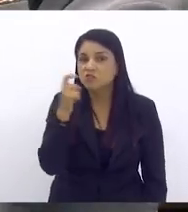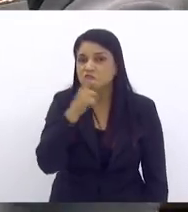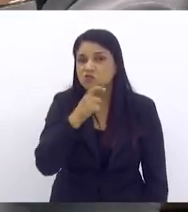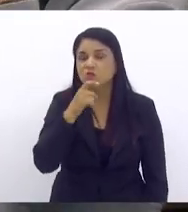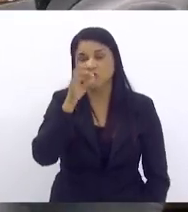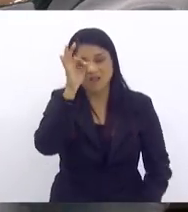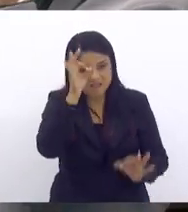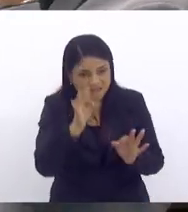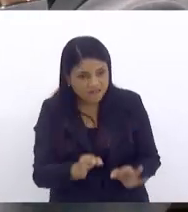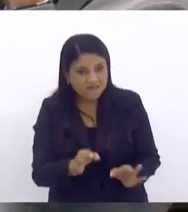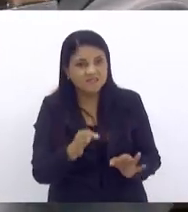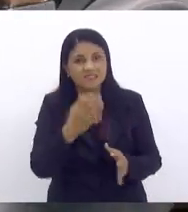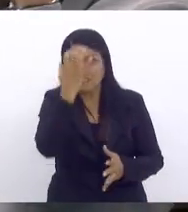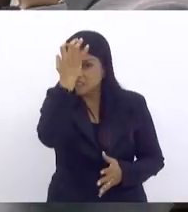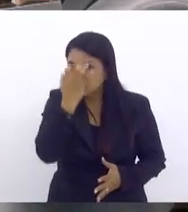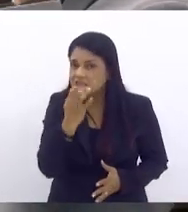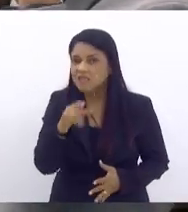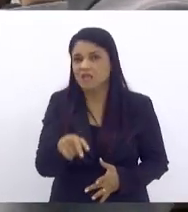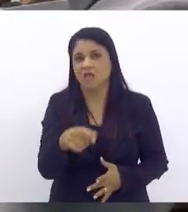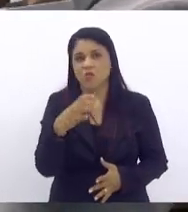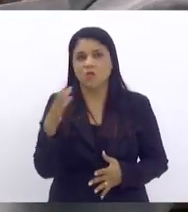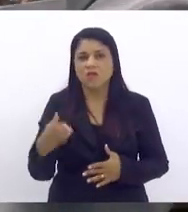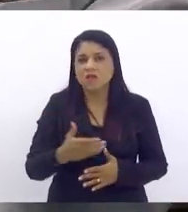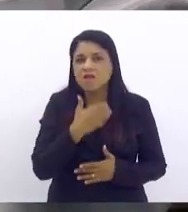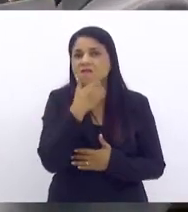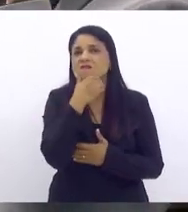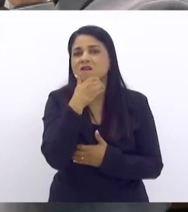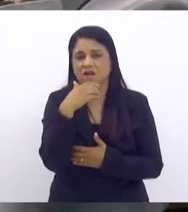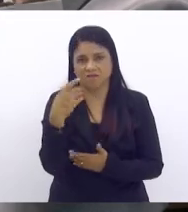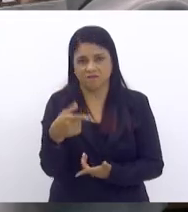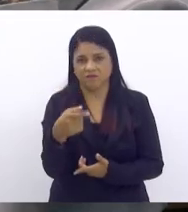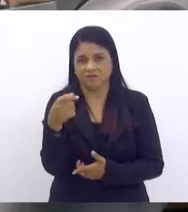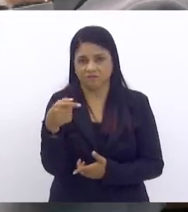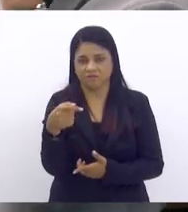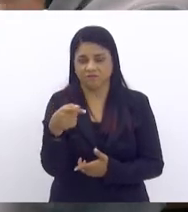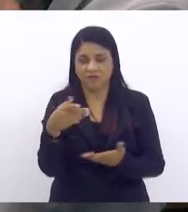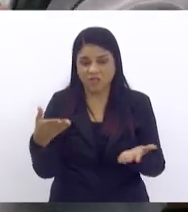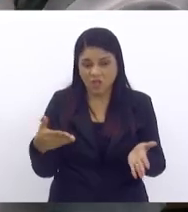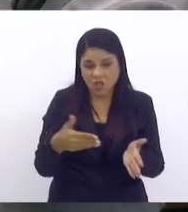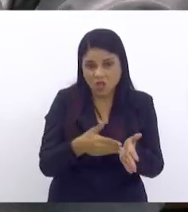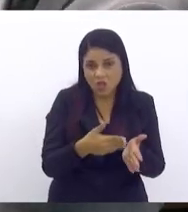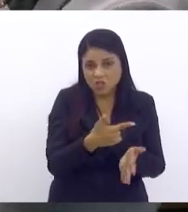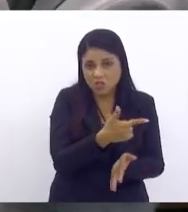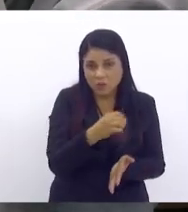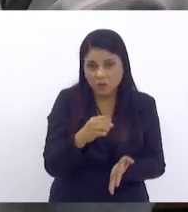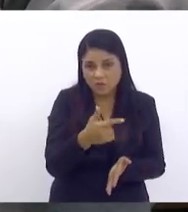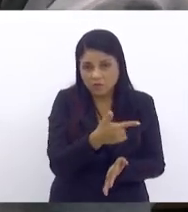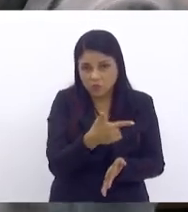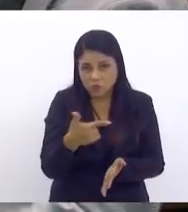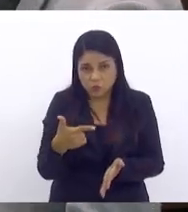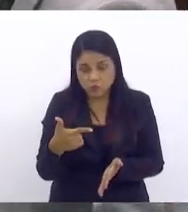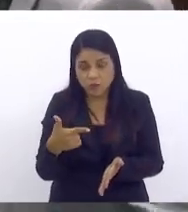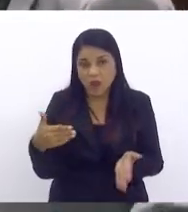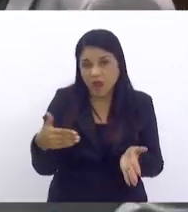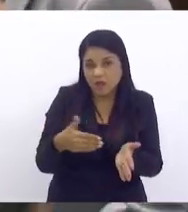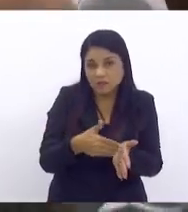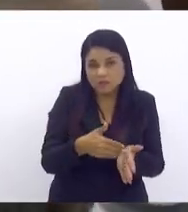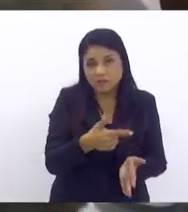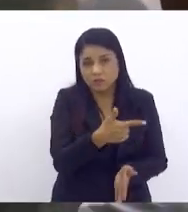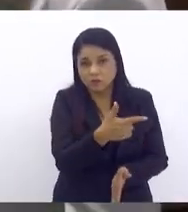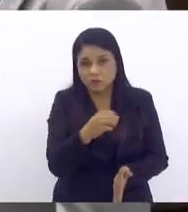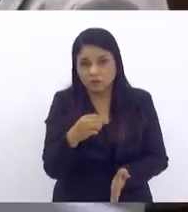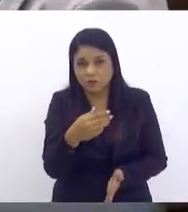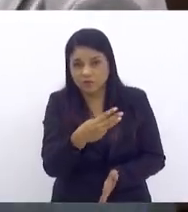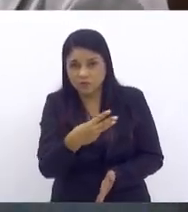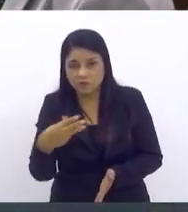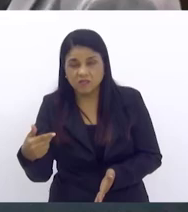ONG recebeu, do ano de 2021 até o presente momento, tendo sido o último pagamento feito agora, há um